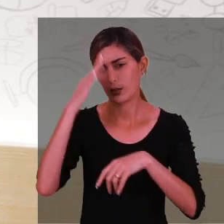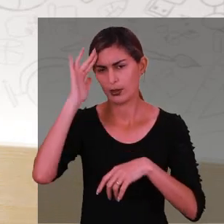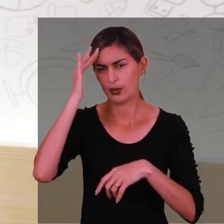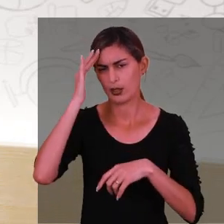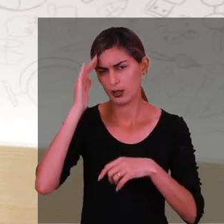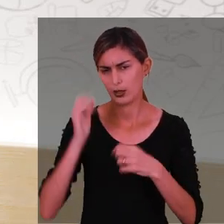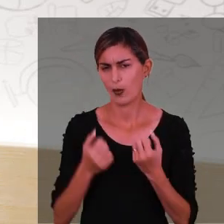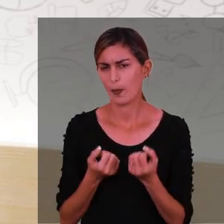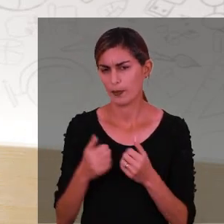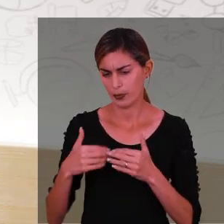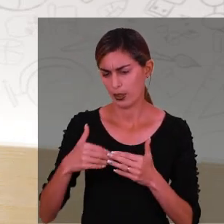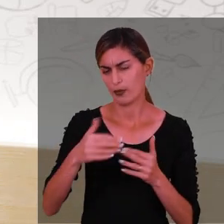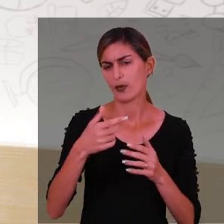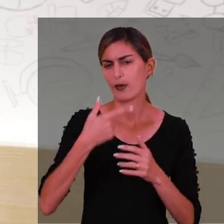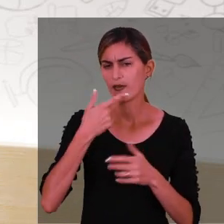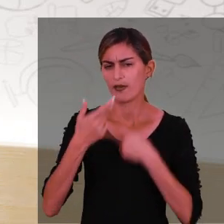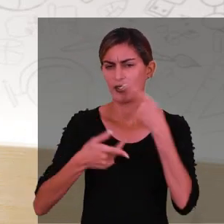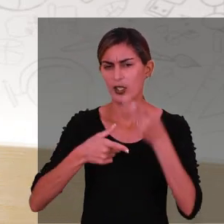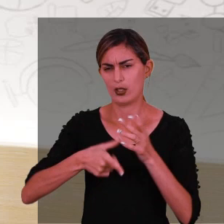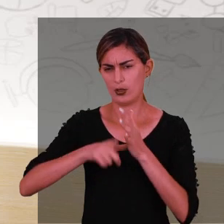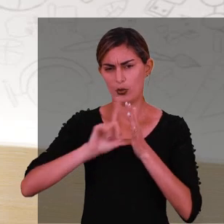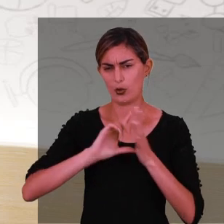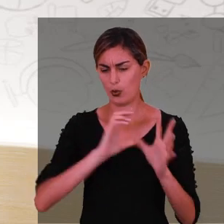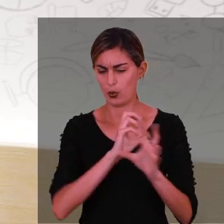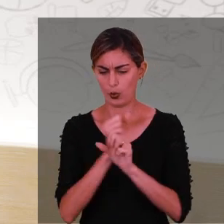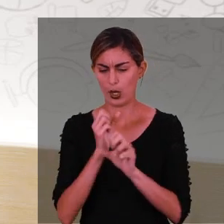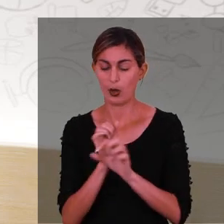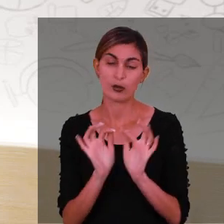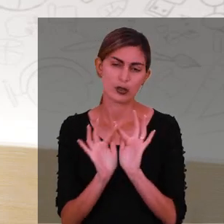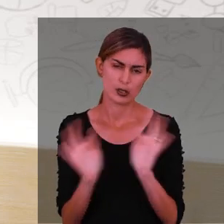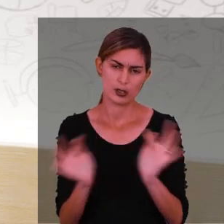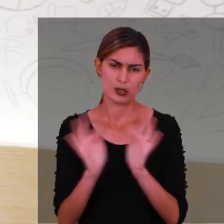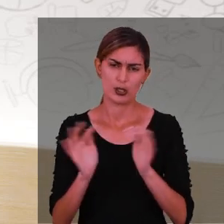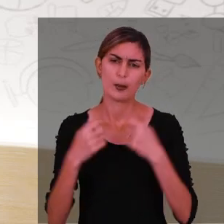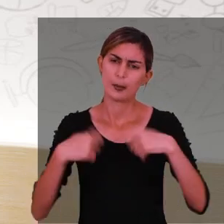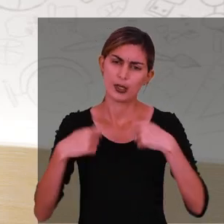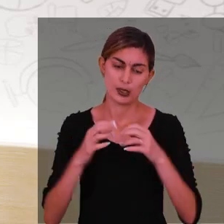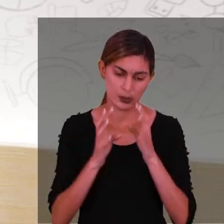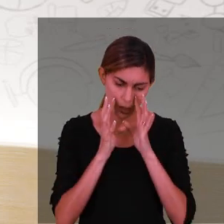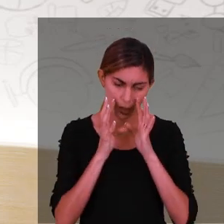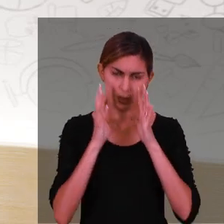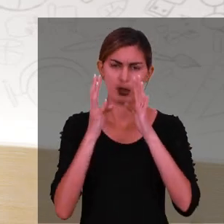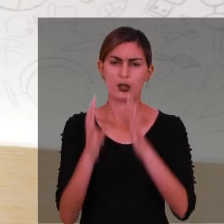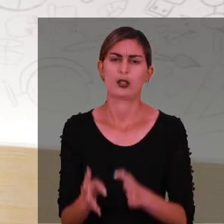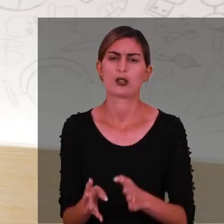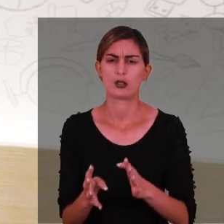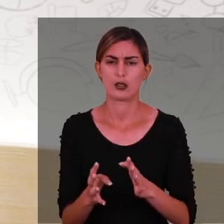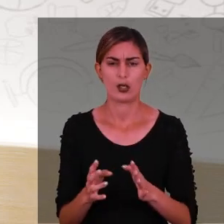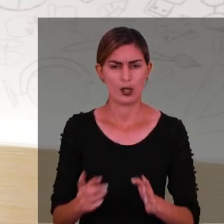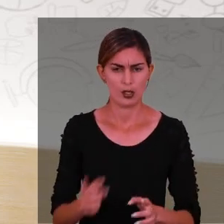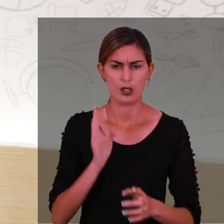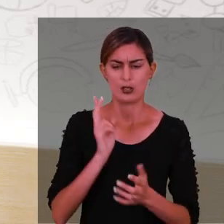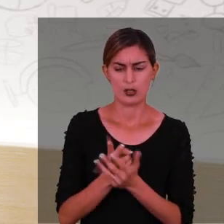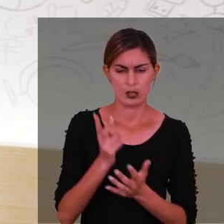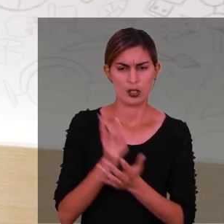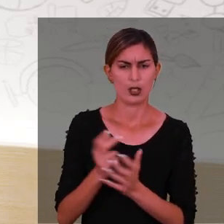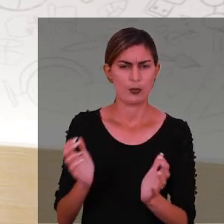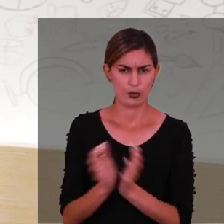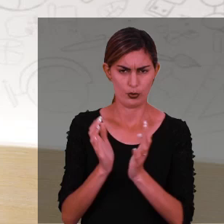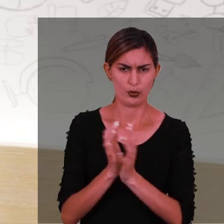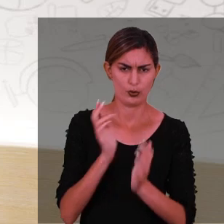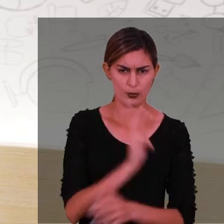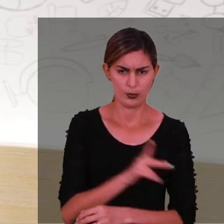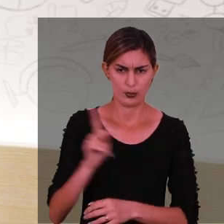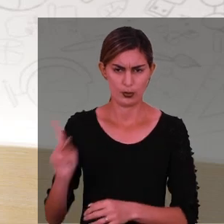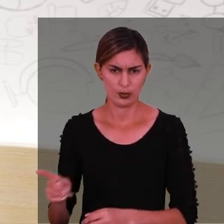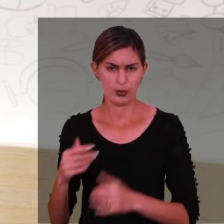bem entendido. Conforme dito anteriormente, o cálculo é simples, só requer atenção. Conte sempre com nossa equipe